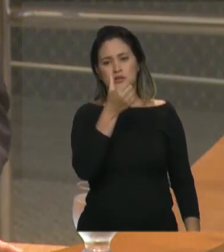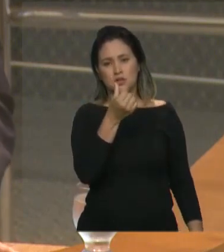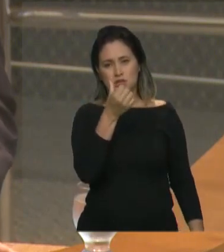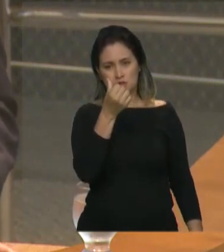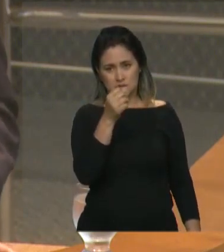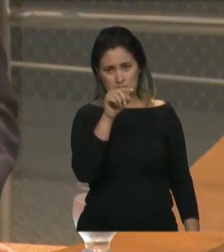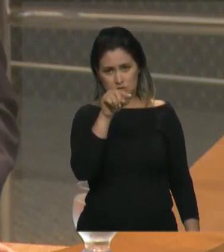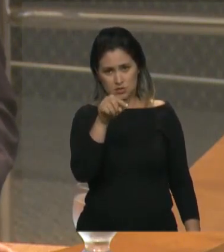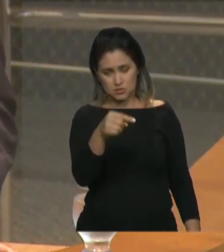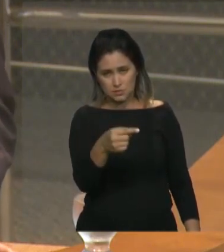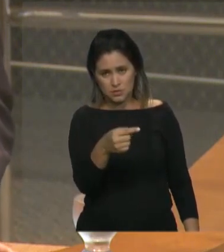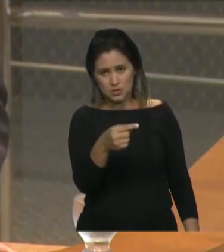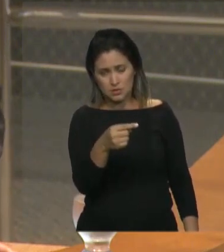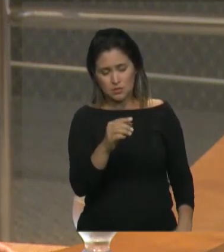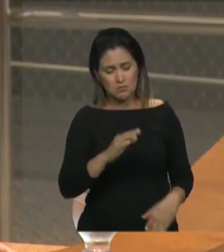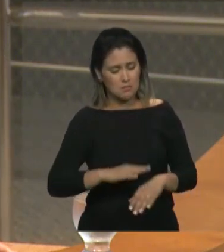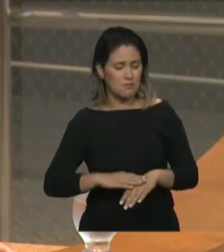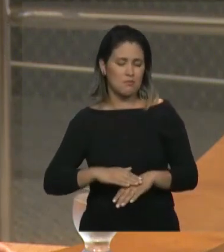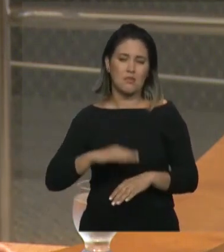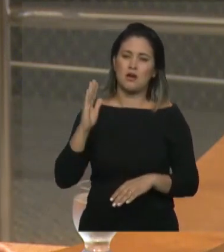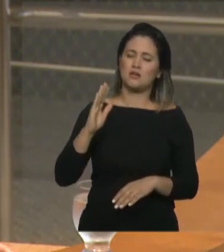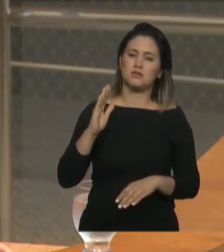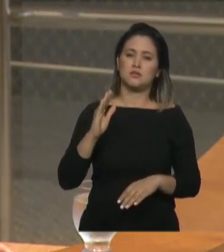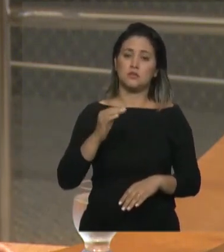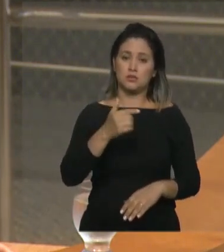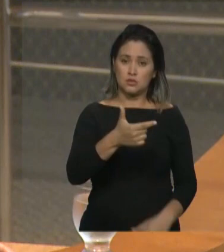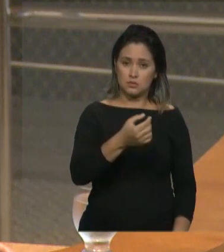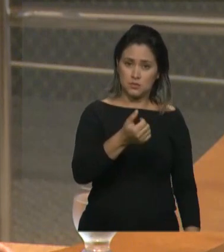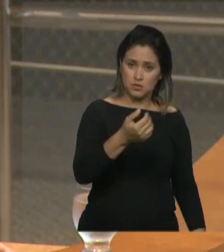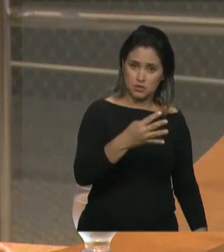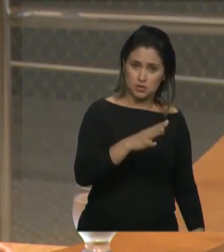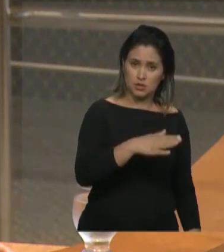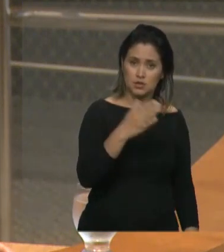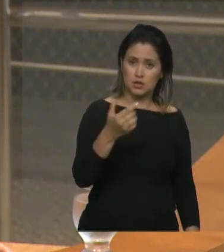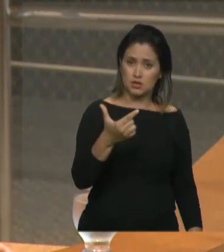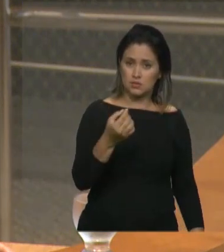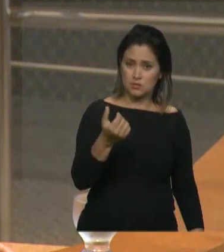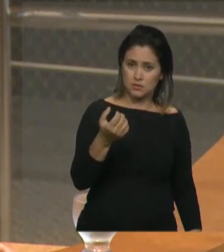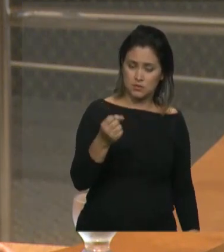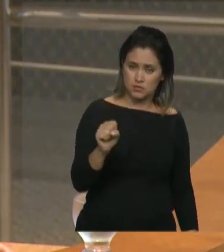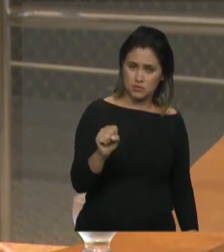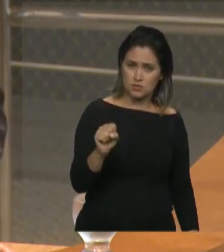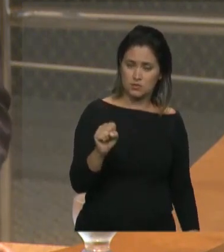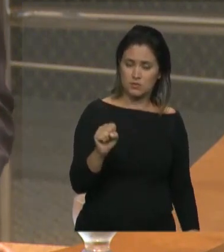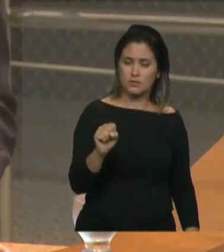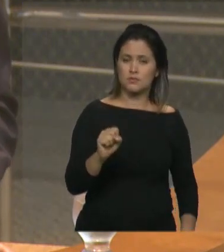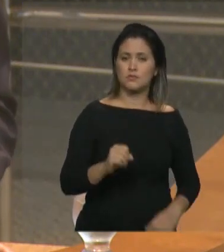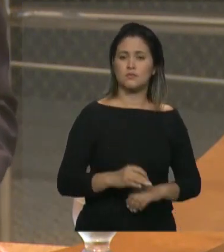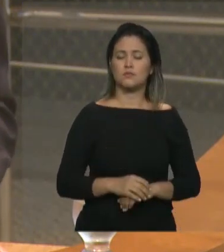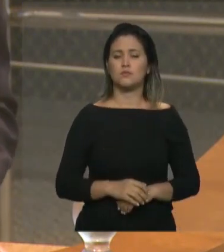a 2018. Justamente no período de Sua Excelência, o senhor governador Flávio Dino.